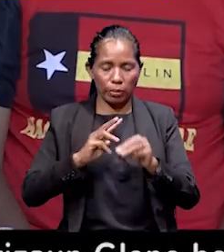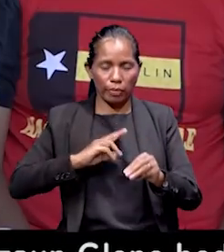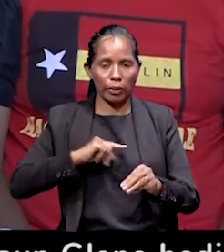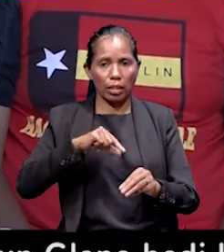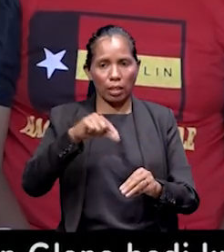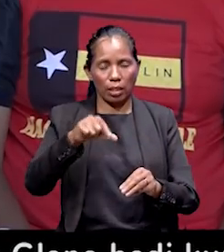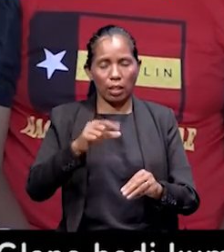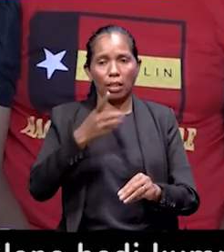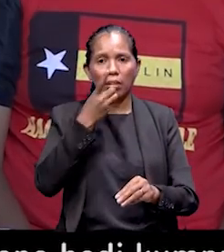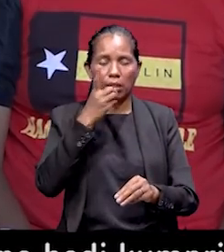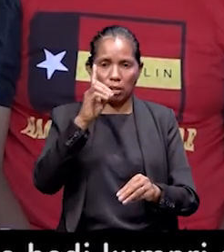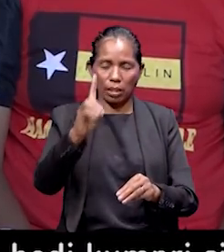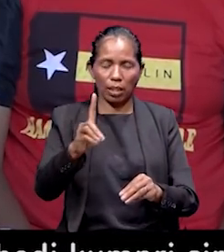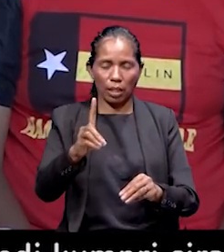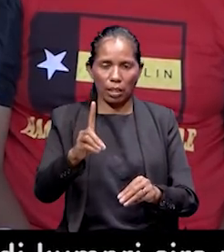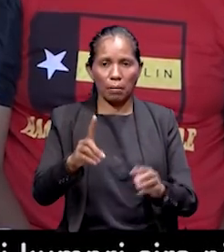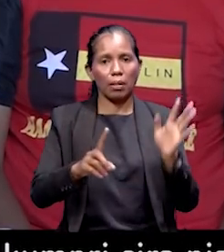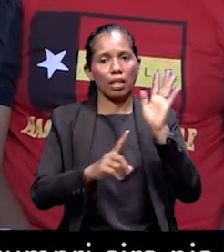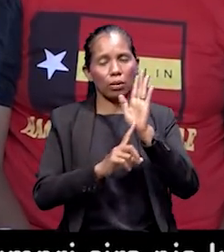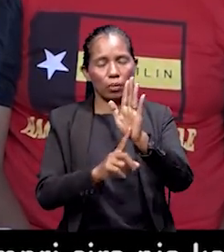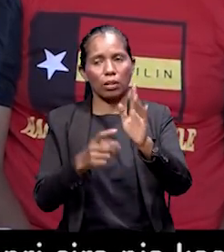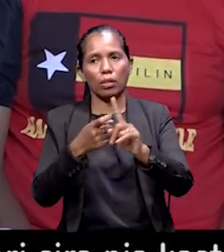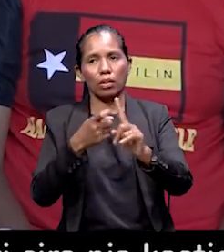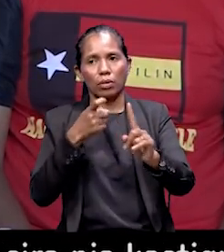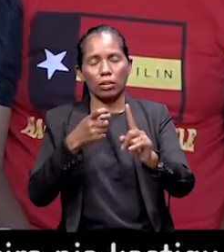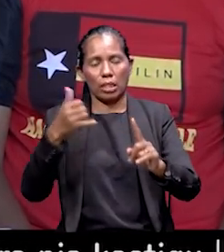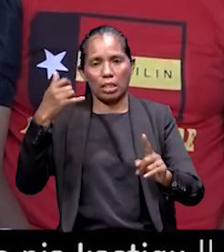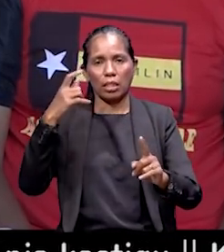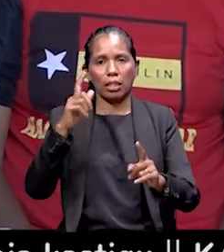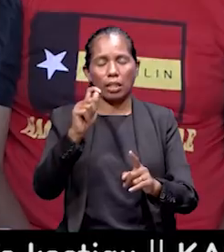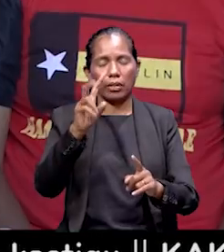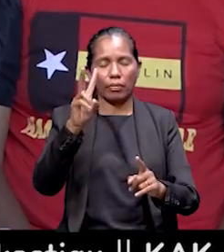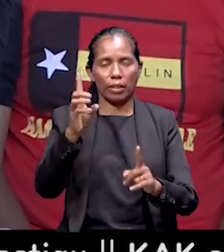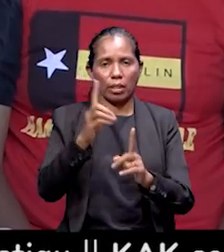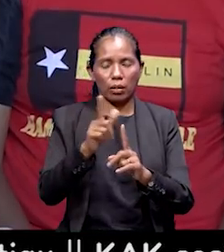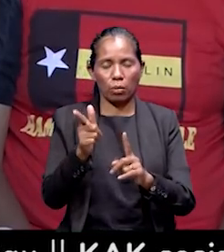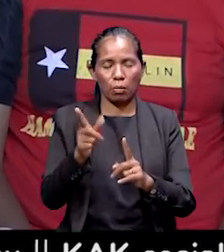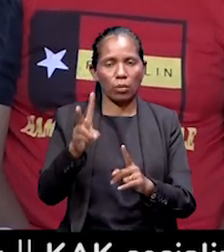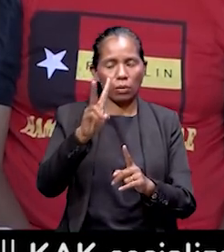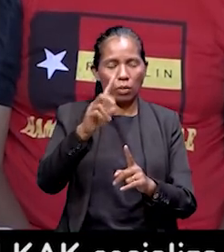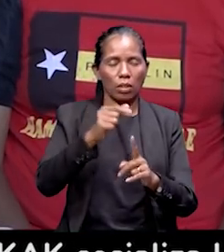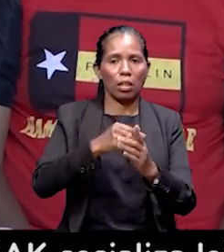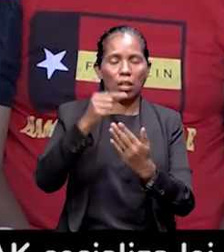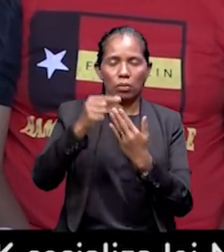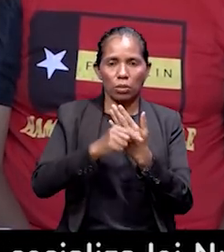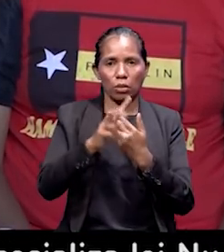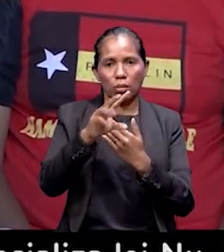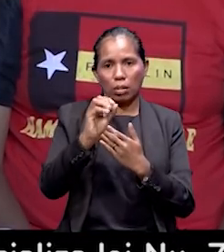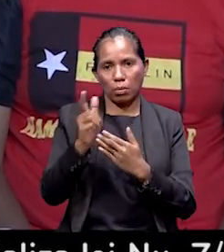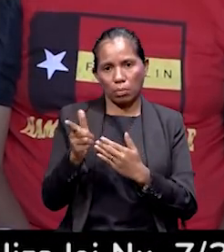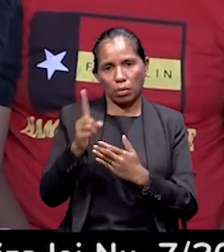Declaração nebe publica Liuz Televisão, dia 22 de agosto de 2021,